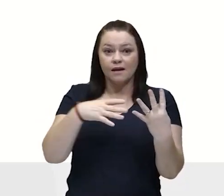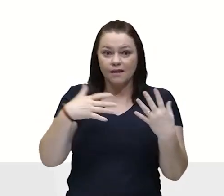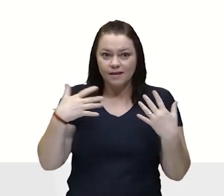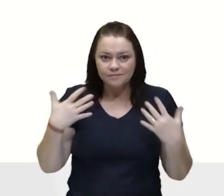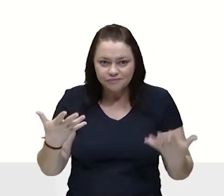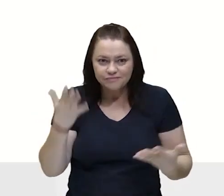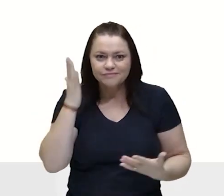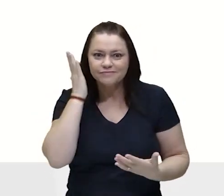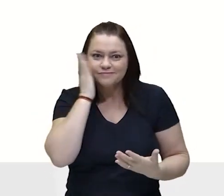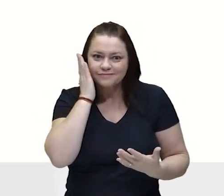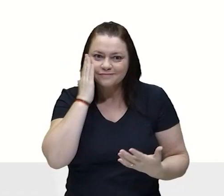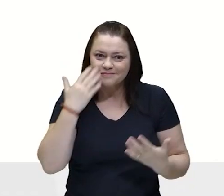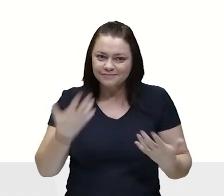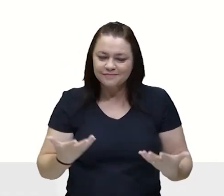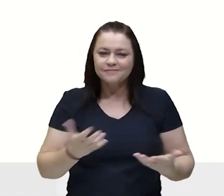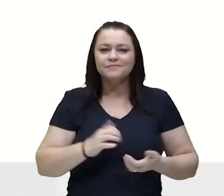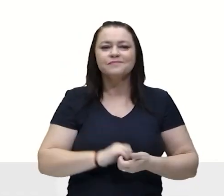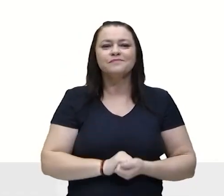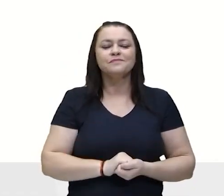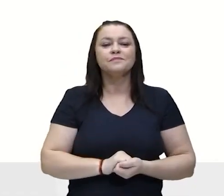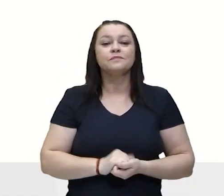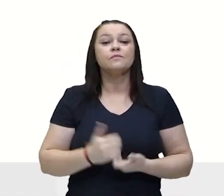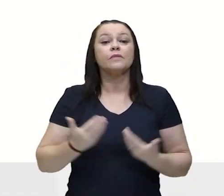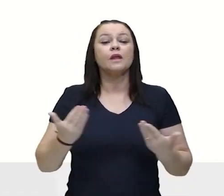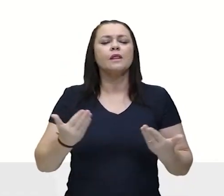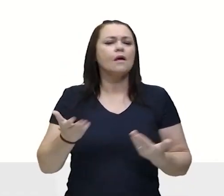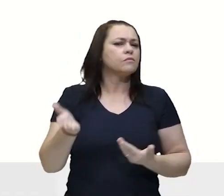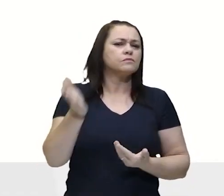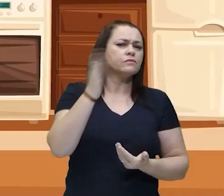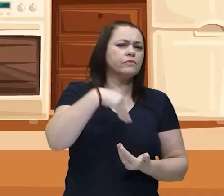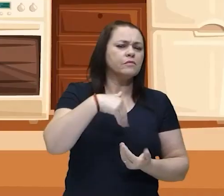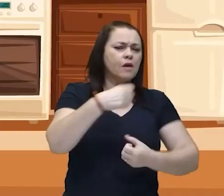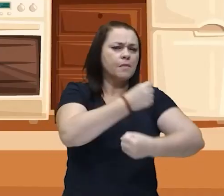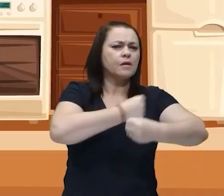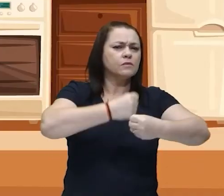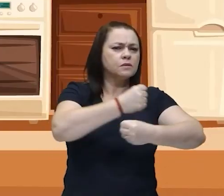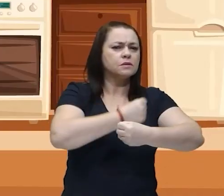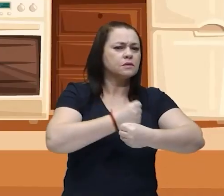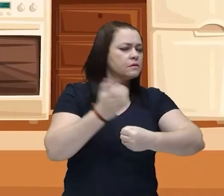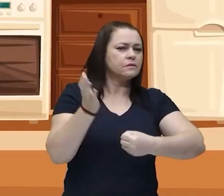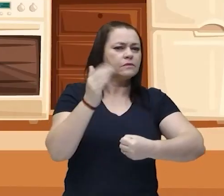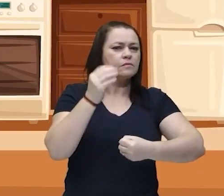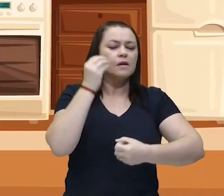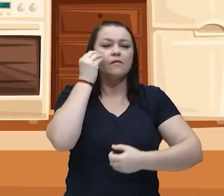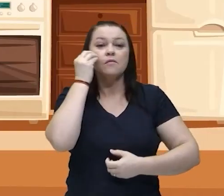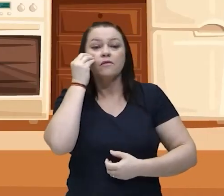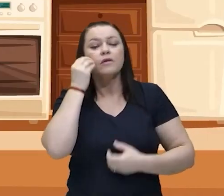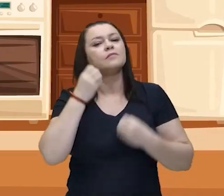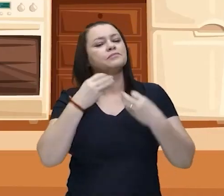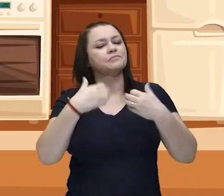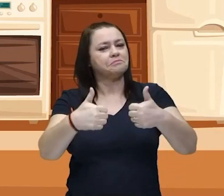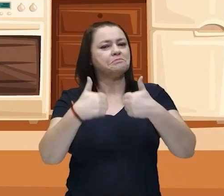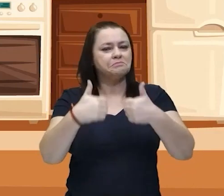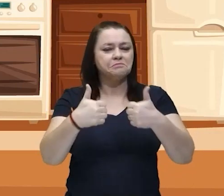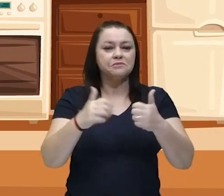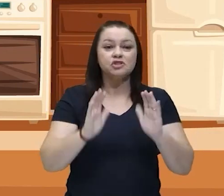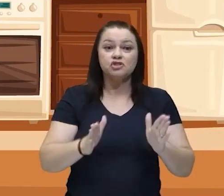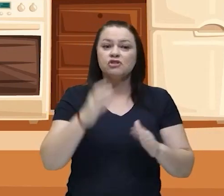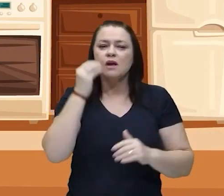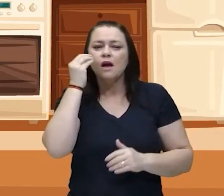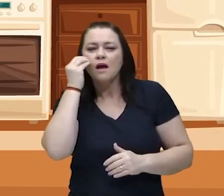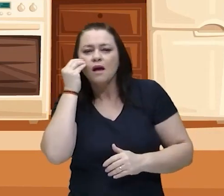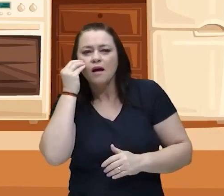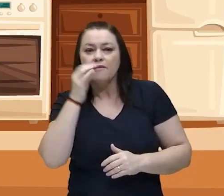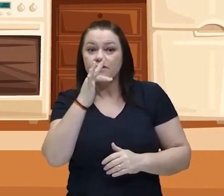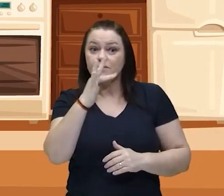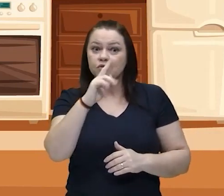bem. Vamos então ver. Vem aqui comigo de volta para a cozinha. Muito bem, nós vimos aí que a Fran conseguiu ajudar a